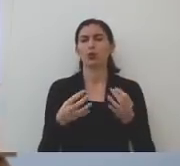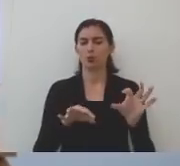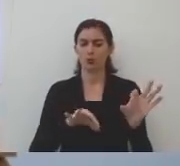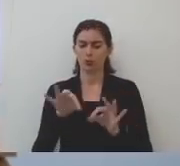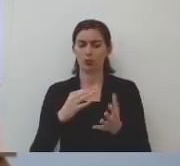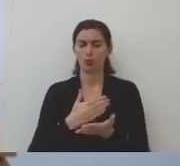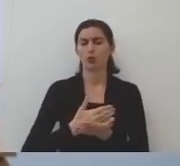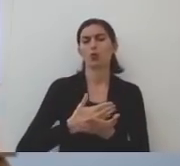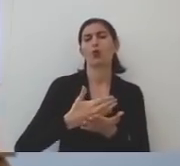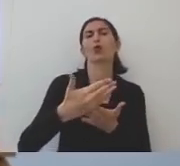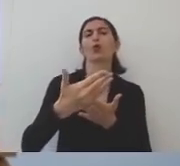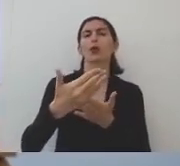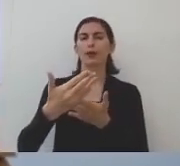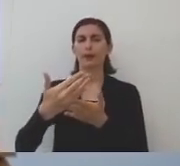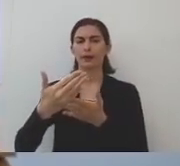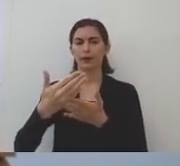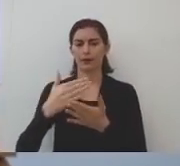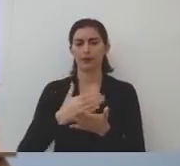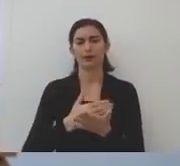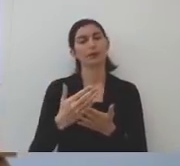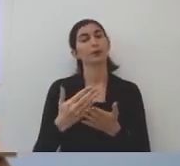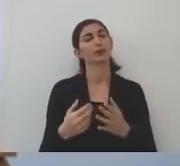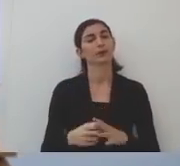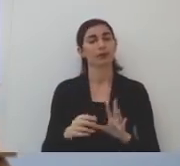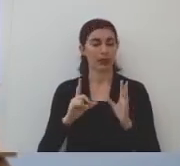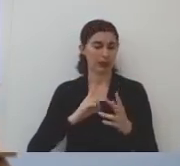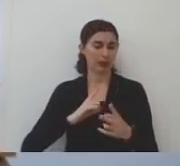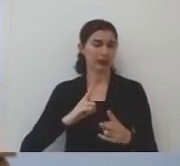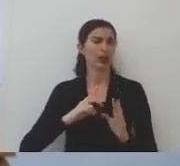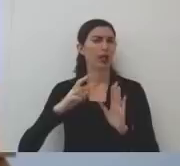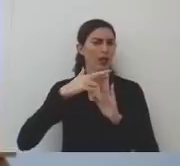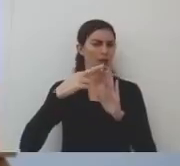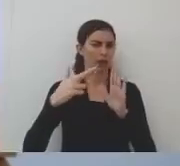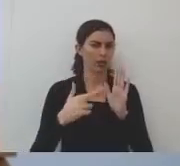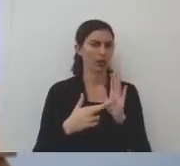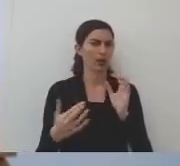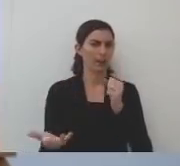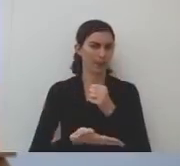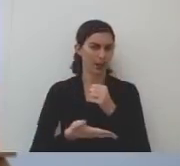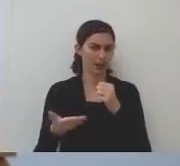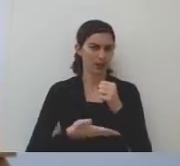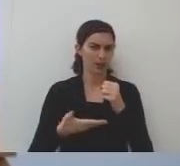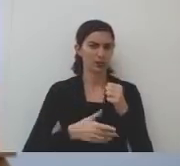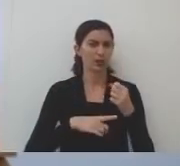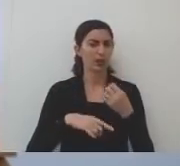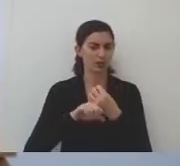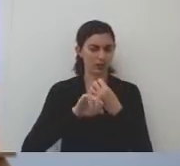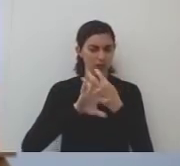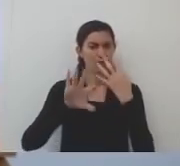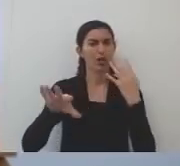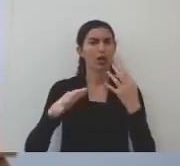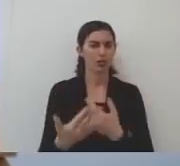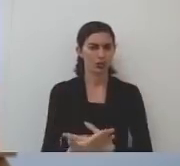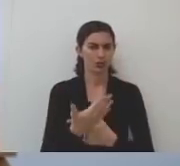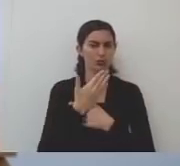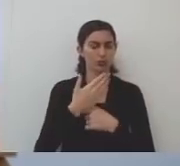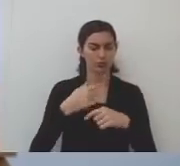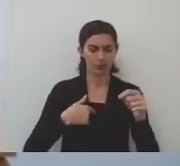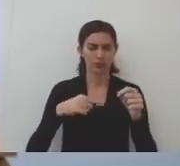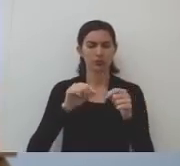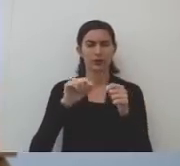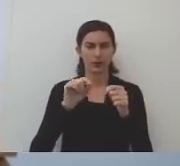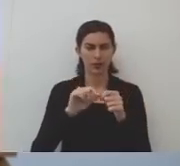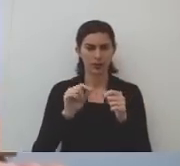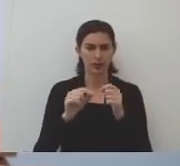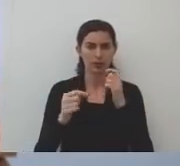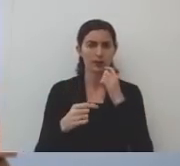eu começo e inicio? Existe uma regrinha básica em EAD que ajuda a gente sobremaneira